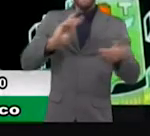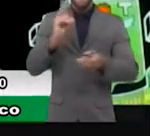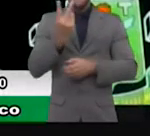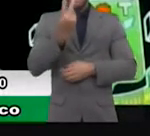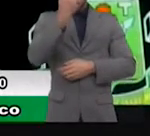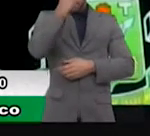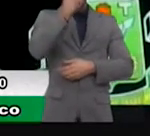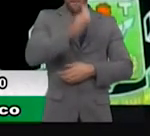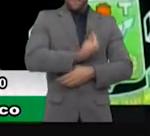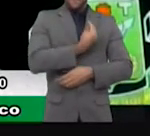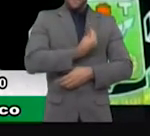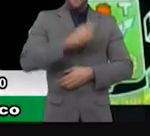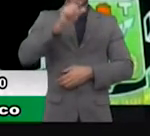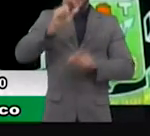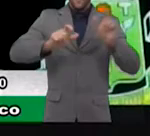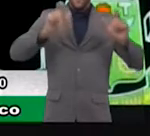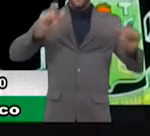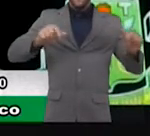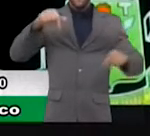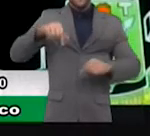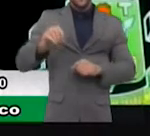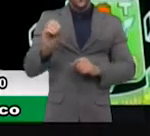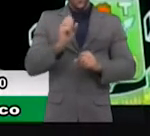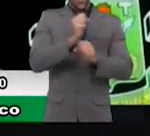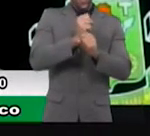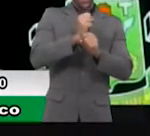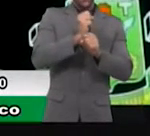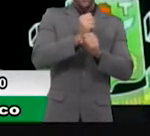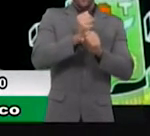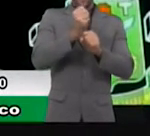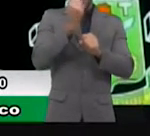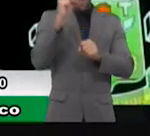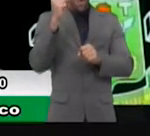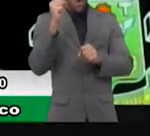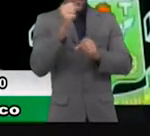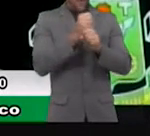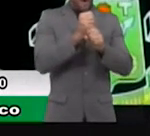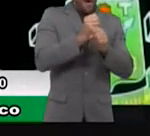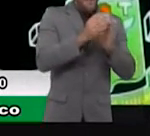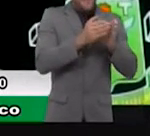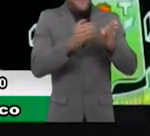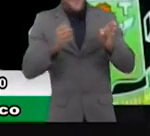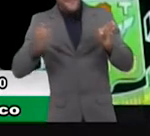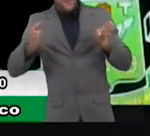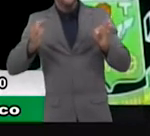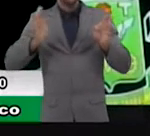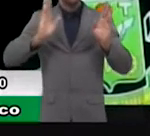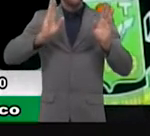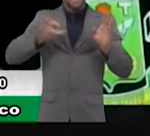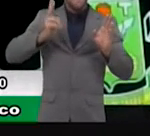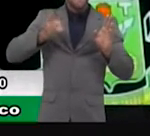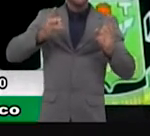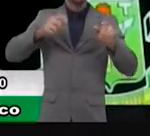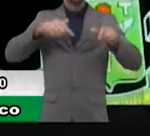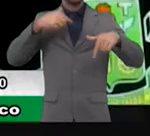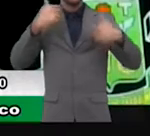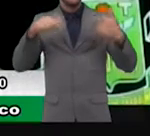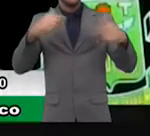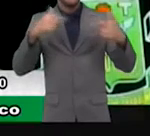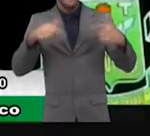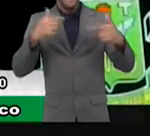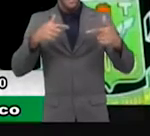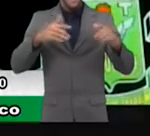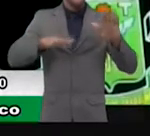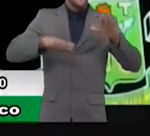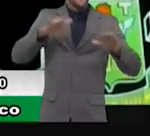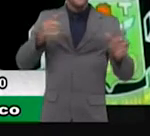Vossa Excelência fez nesses 8 anos aqui. Ajudou o governo, mesmo em momentos que Vossa Excelência teve na oposição,